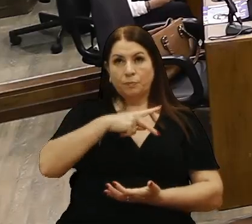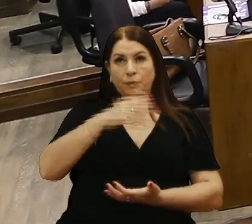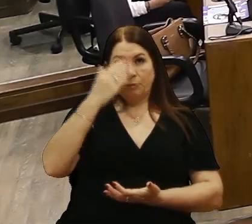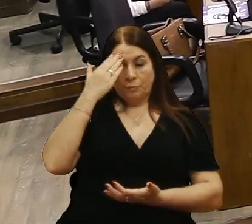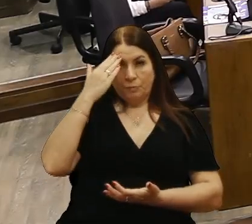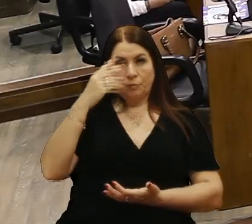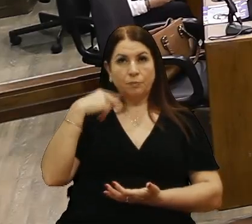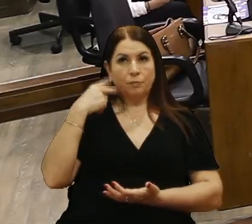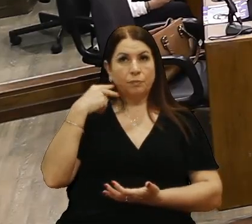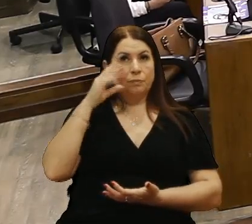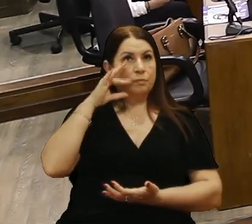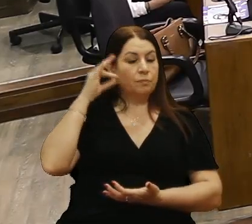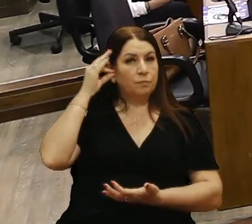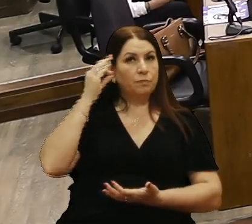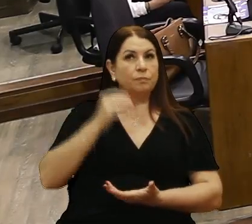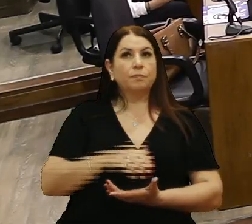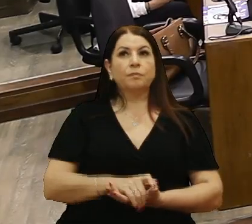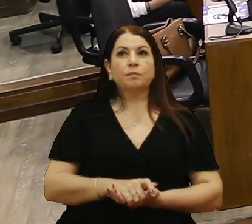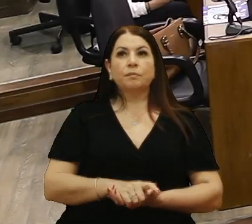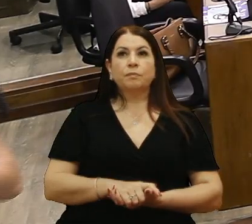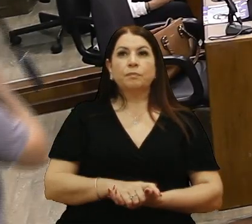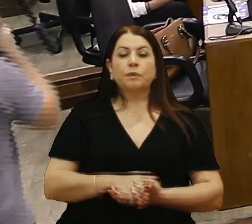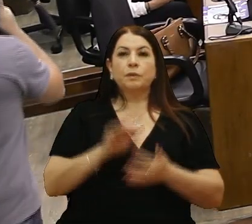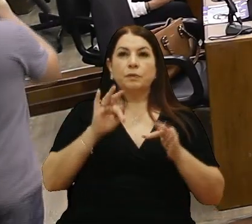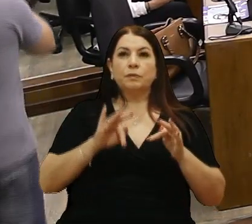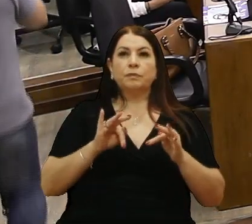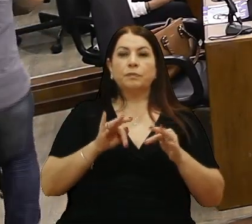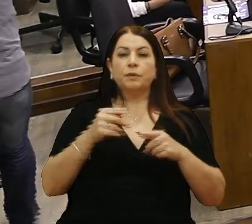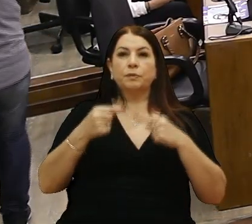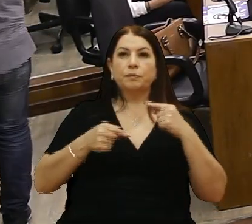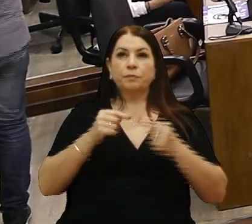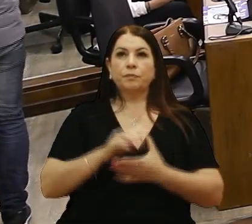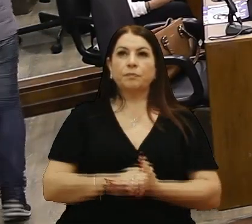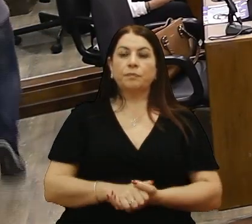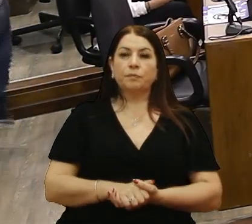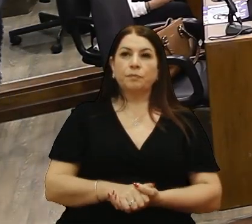Obrigada, vereador Aldonei Machado. Encerrada a discussão. Em votação.